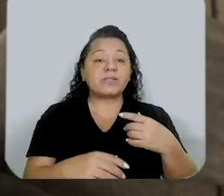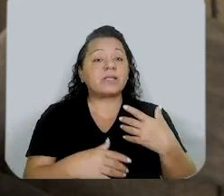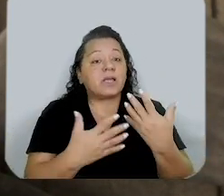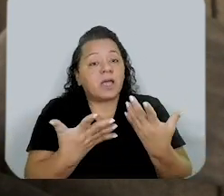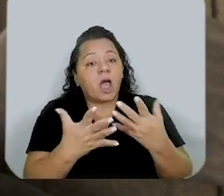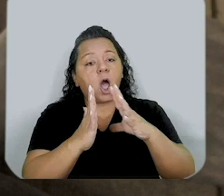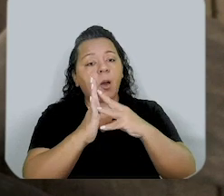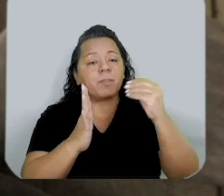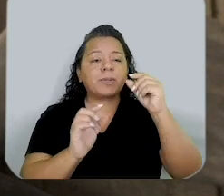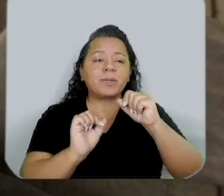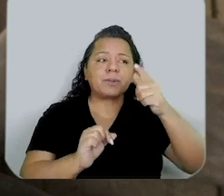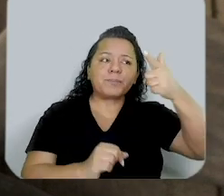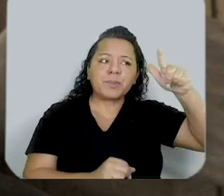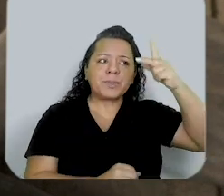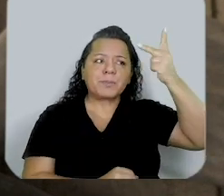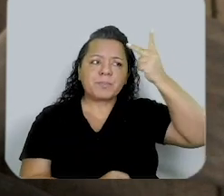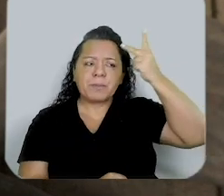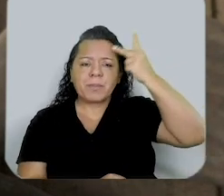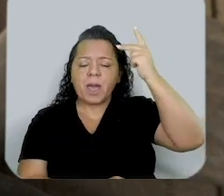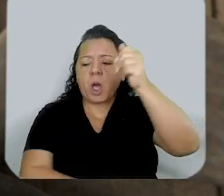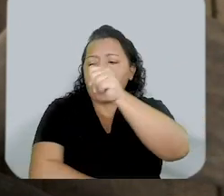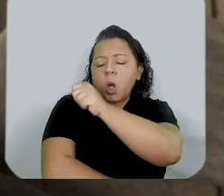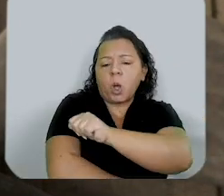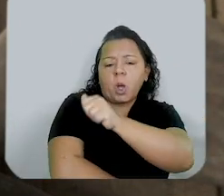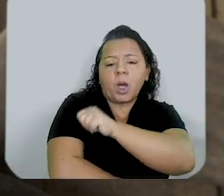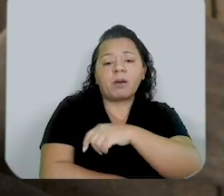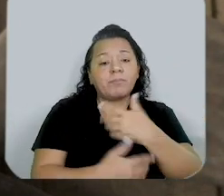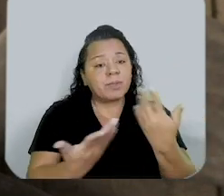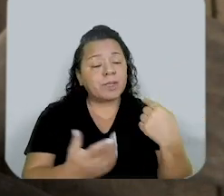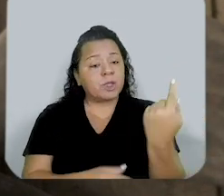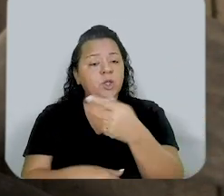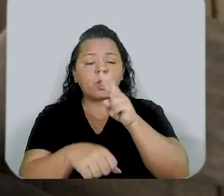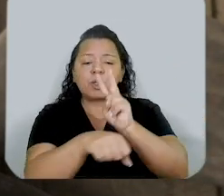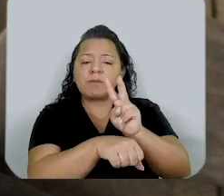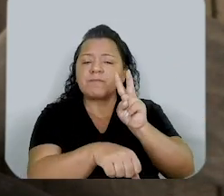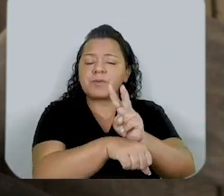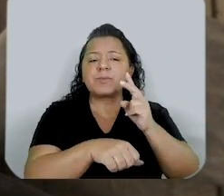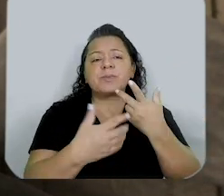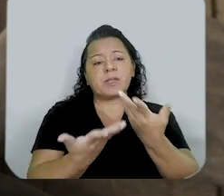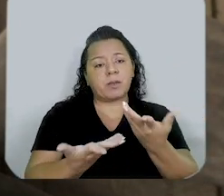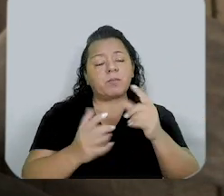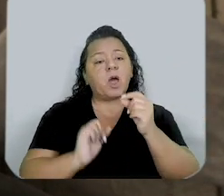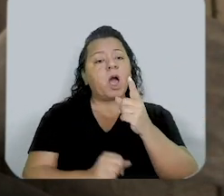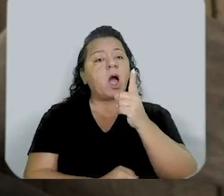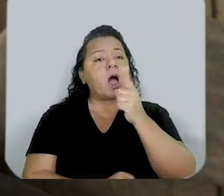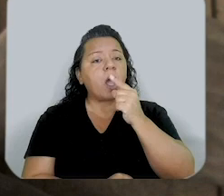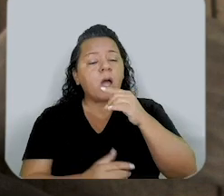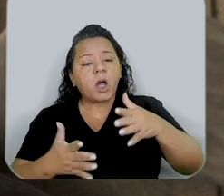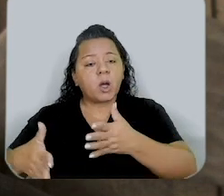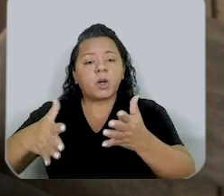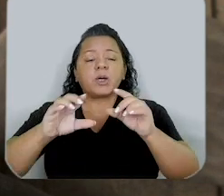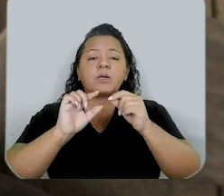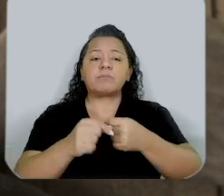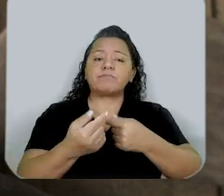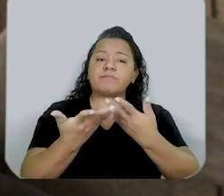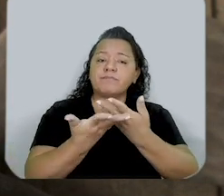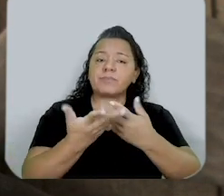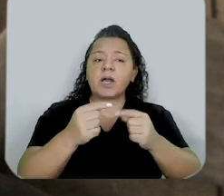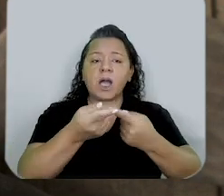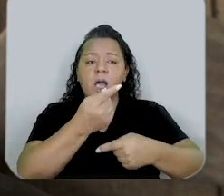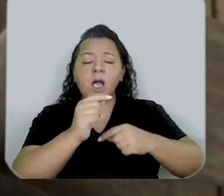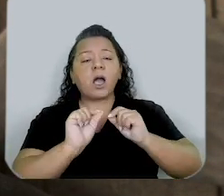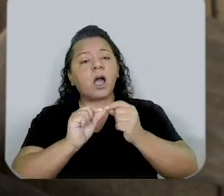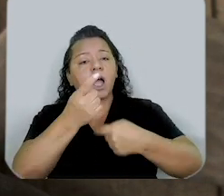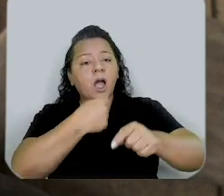defendemos a ecologia, né? O Estado, as pessoas, os meios de comunicação que pendem por esse lado,